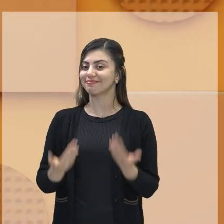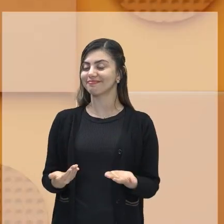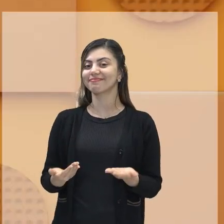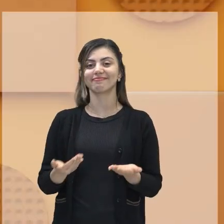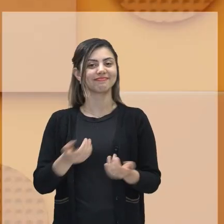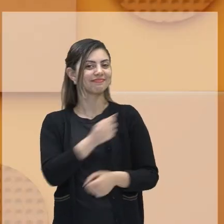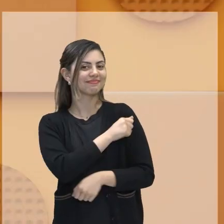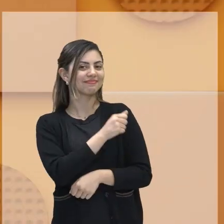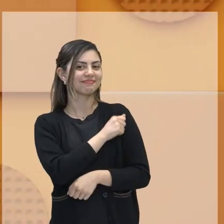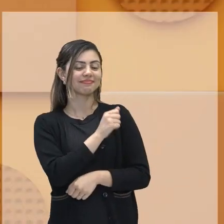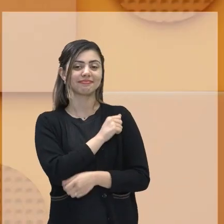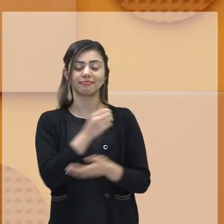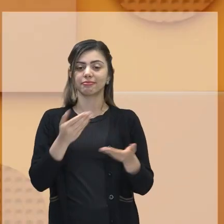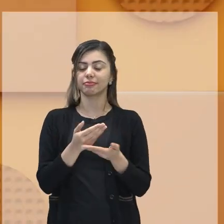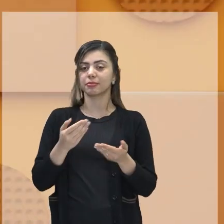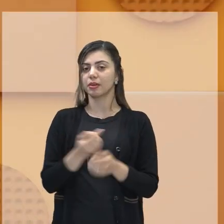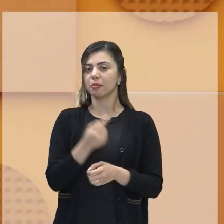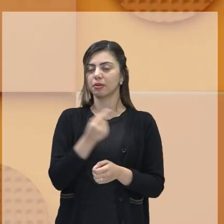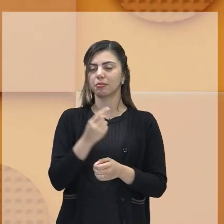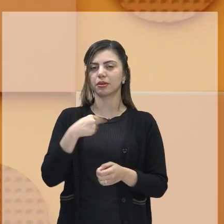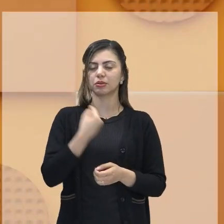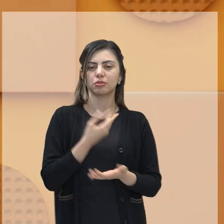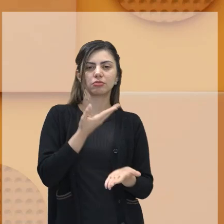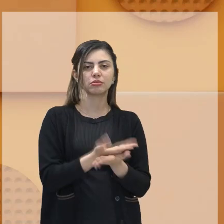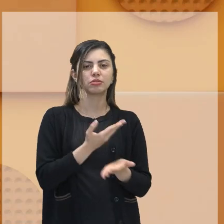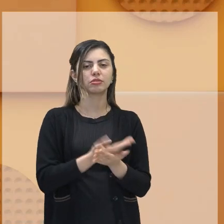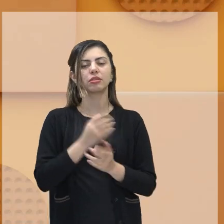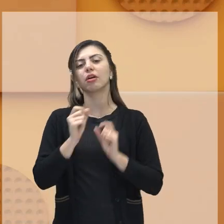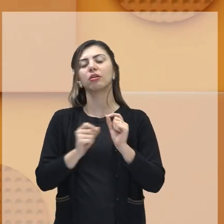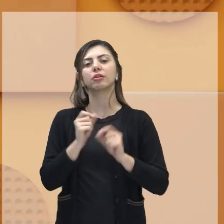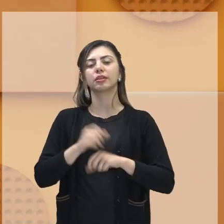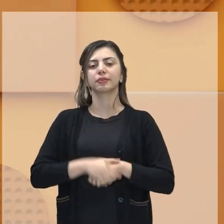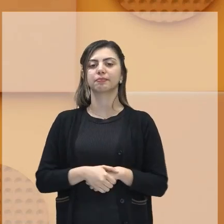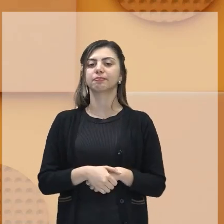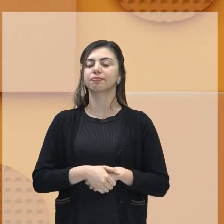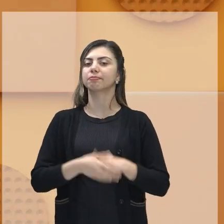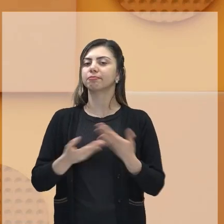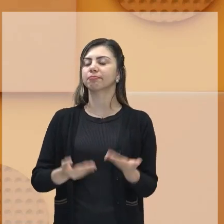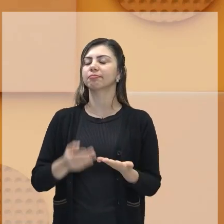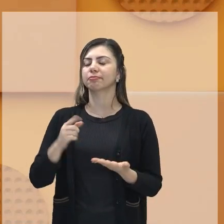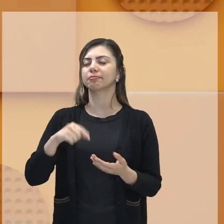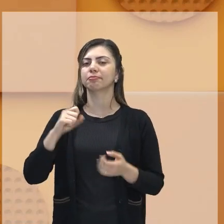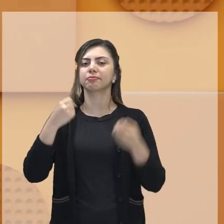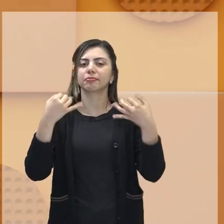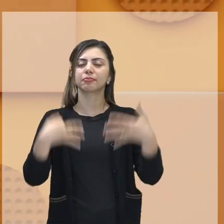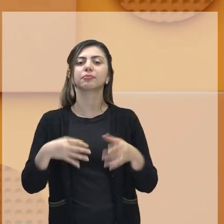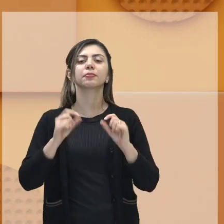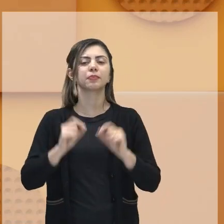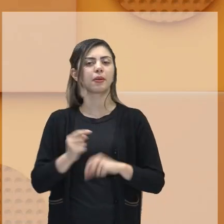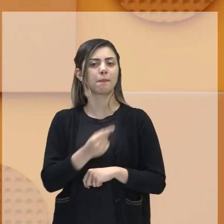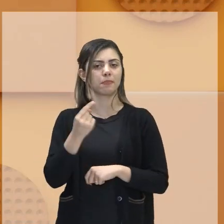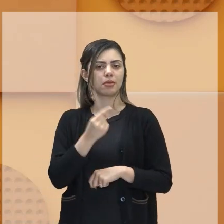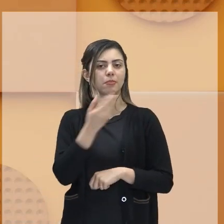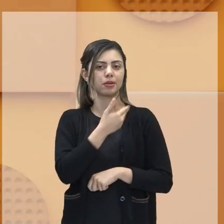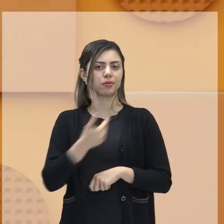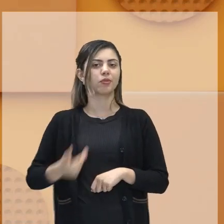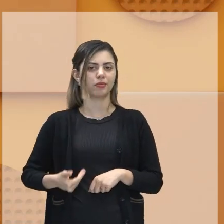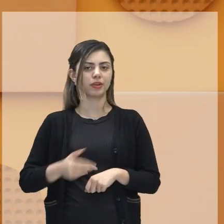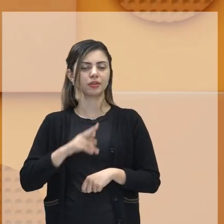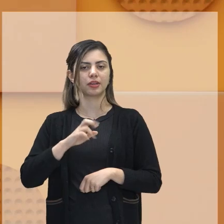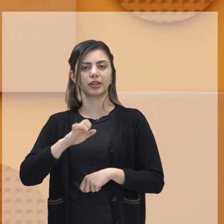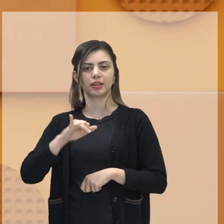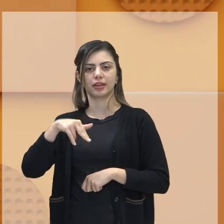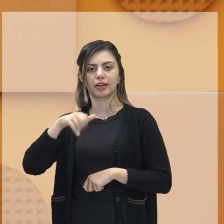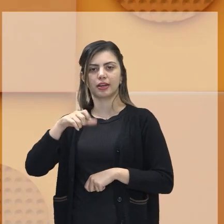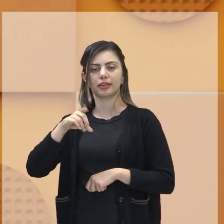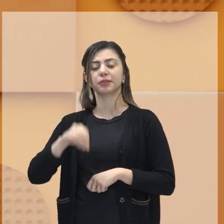Então, meus queridos, na primeira parte dessa nossa aula, nós vamos falar um pouco sobre o primeiro reinado e, claro, também aí